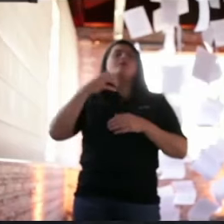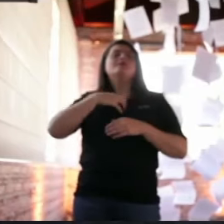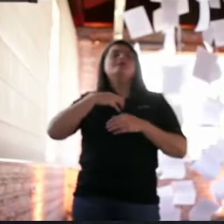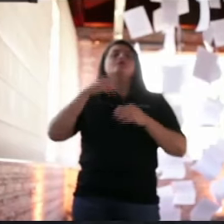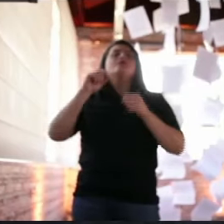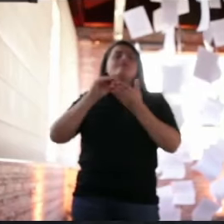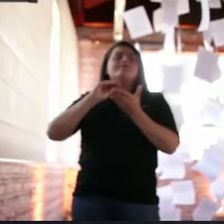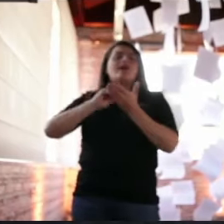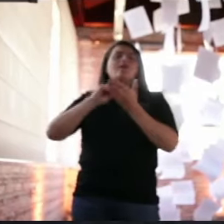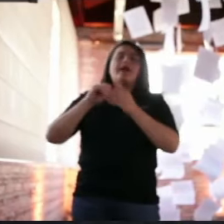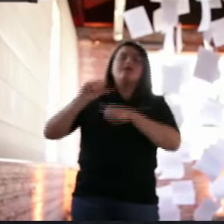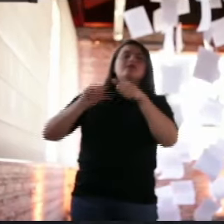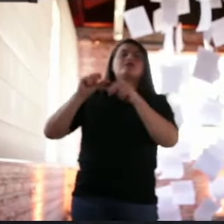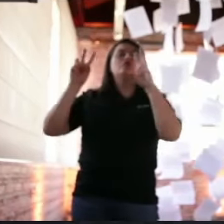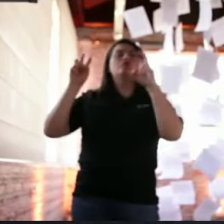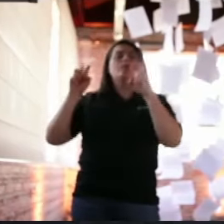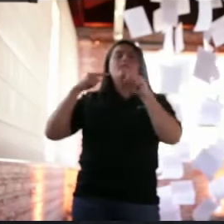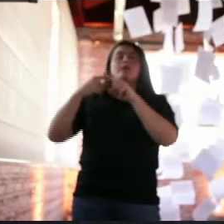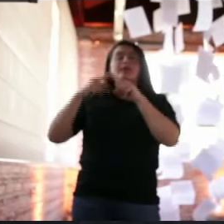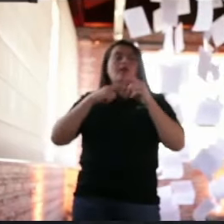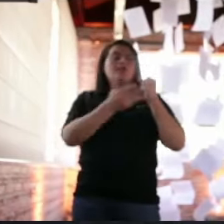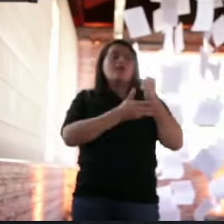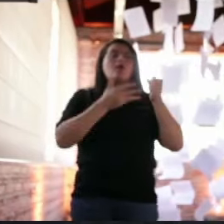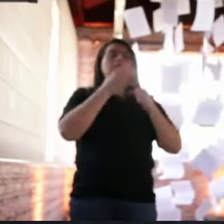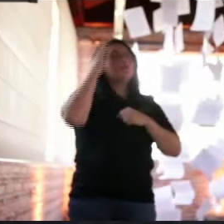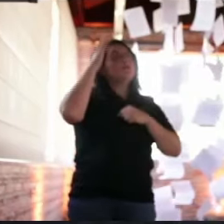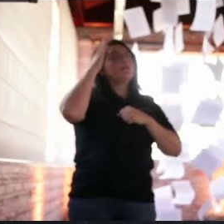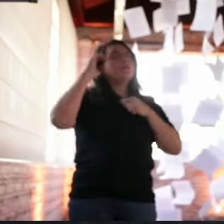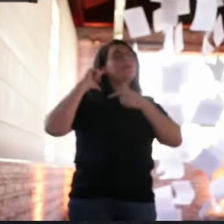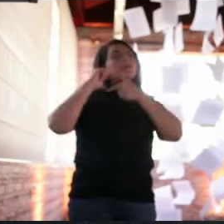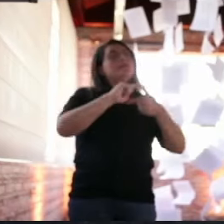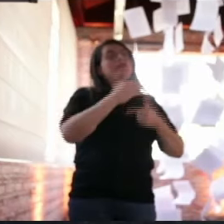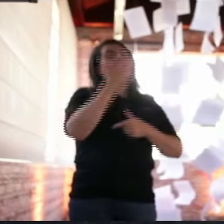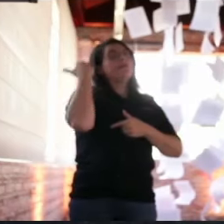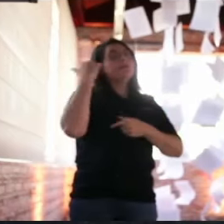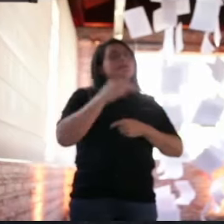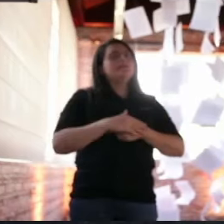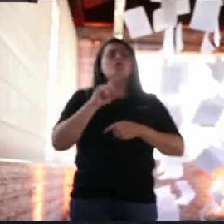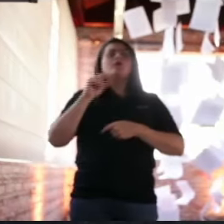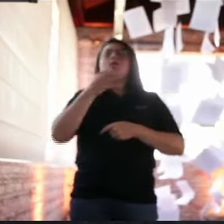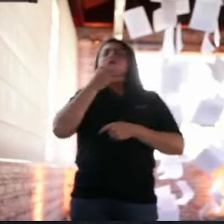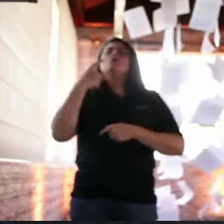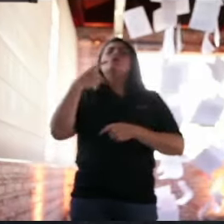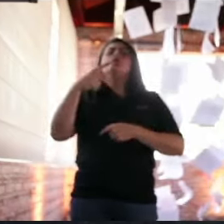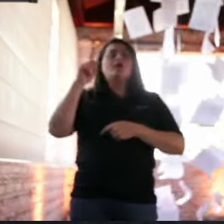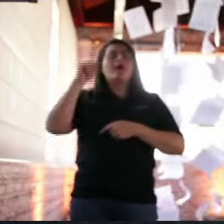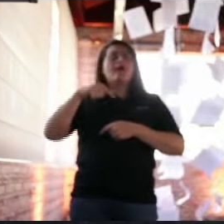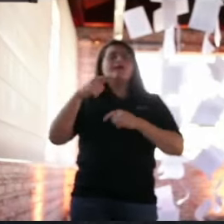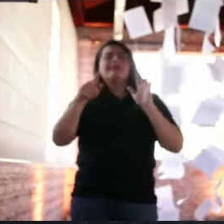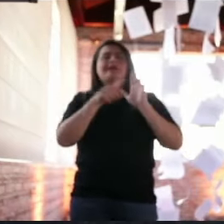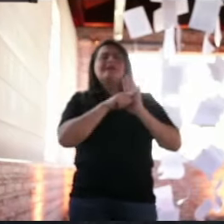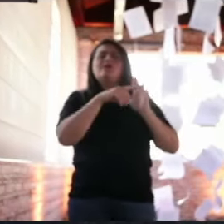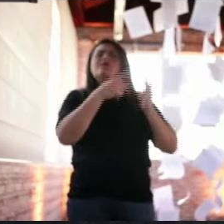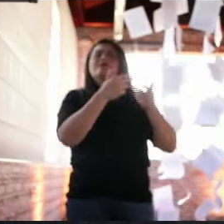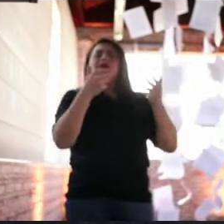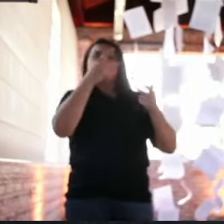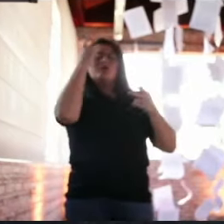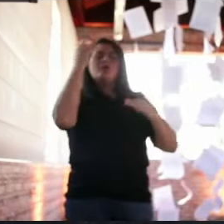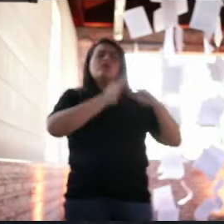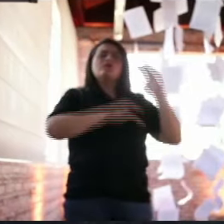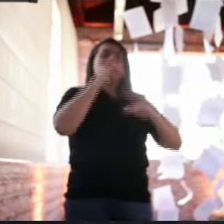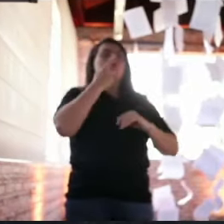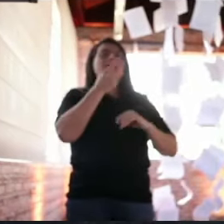nesse assunto ainda tão embasado nos teóricos mais tradicionais o que você sugere seria uma negação de muitos profissionais